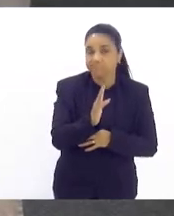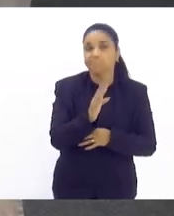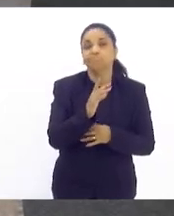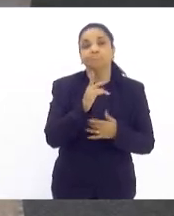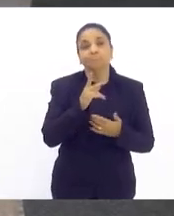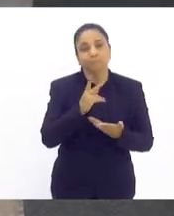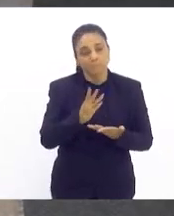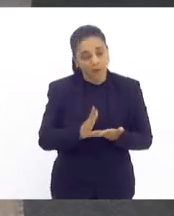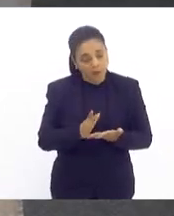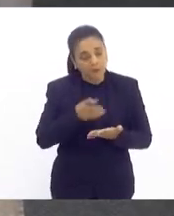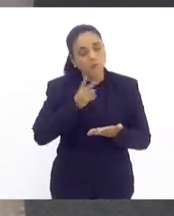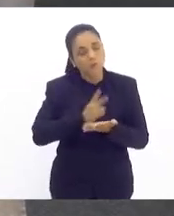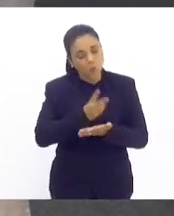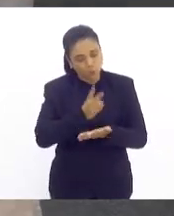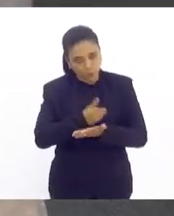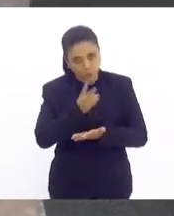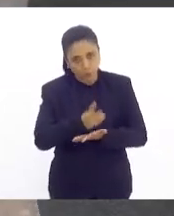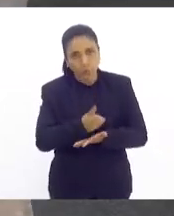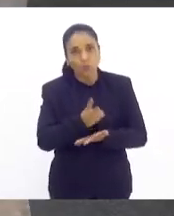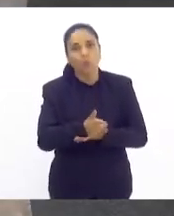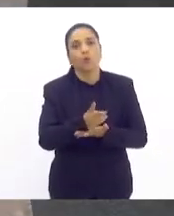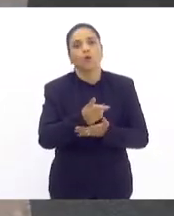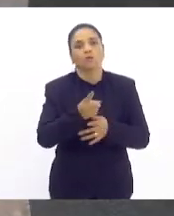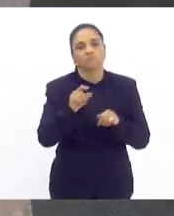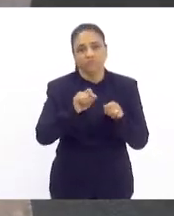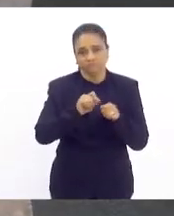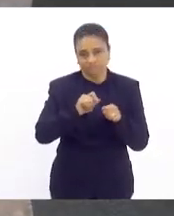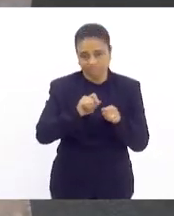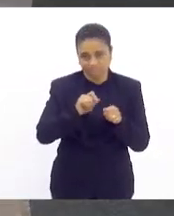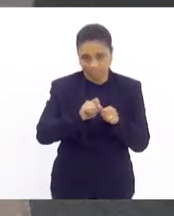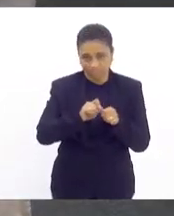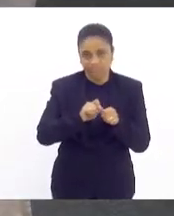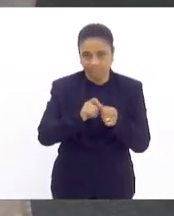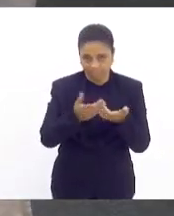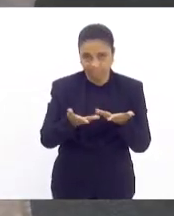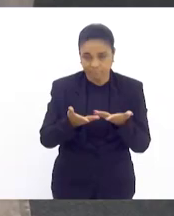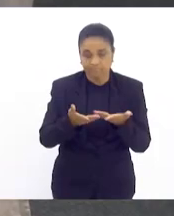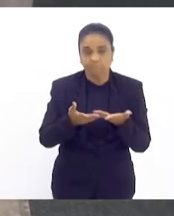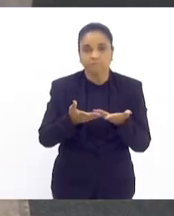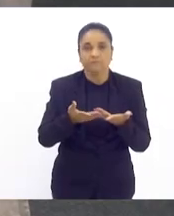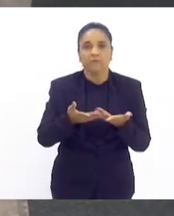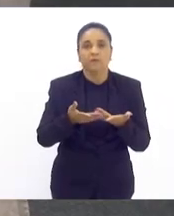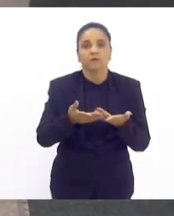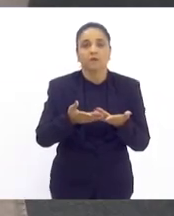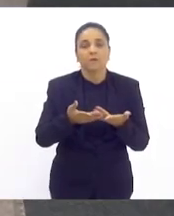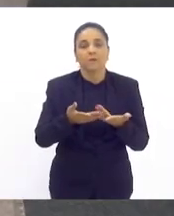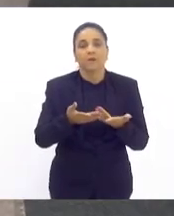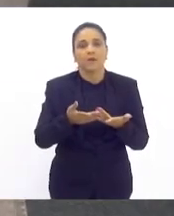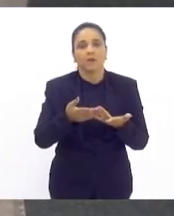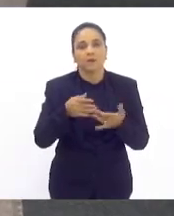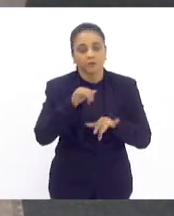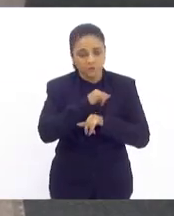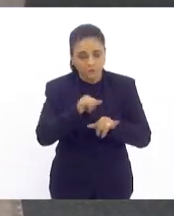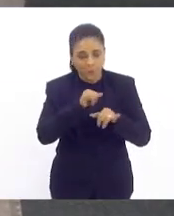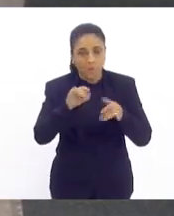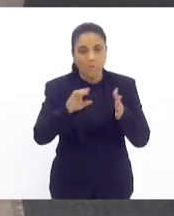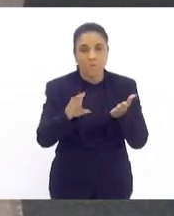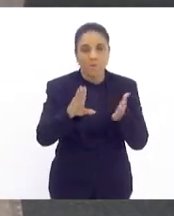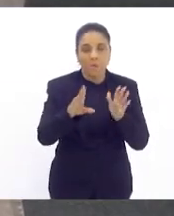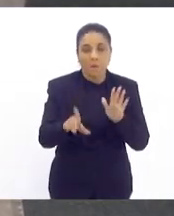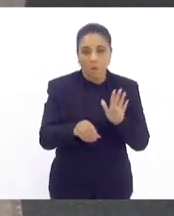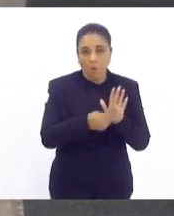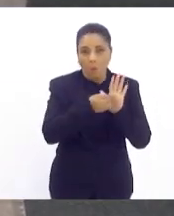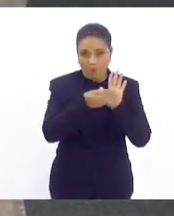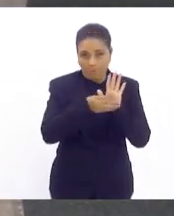ah essas manobras então depois quando eu tiver até dando aqui a ao nosso parecer eu